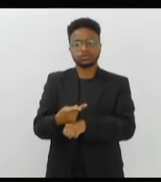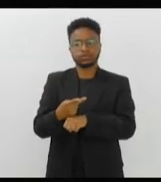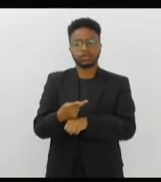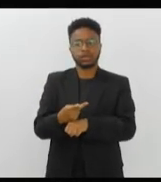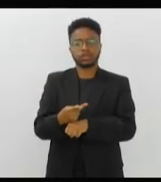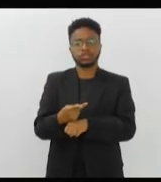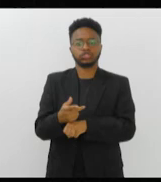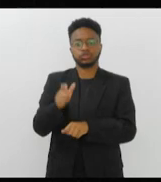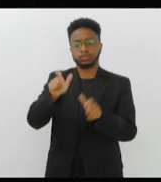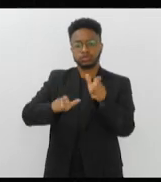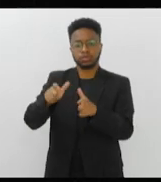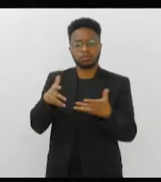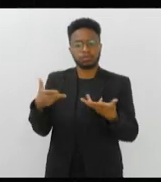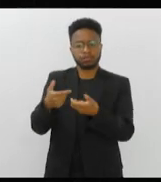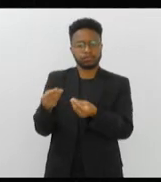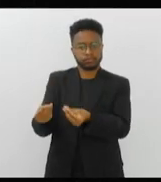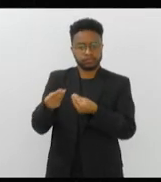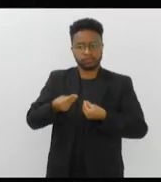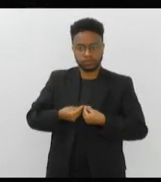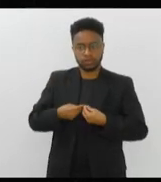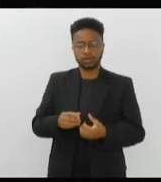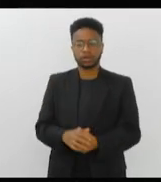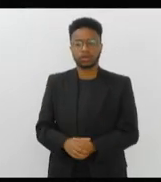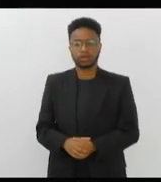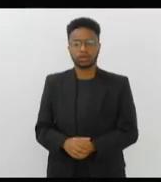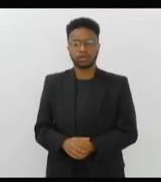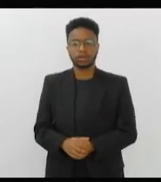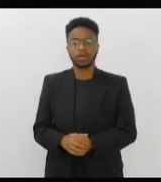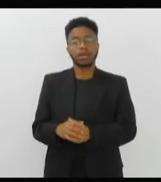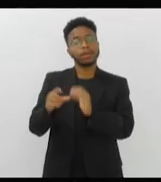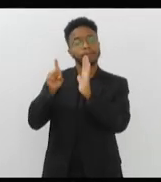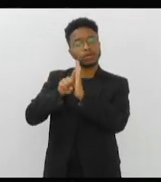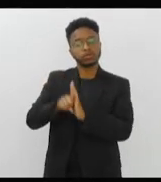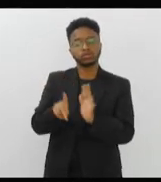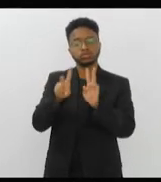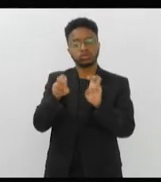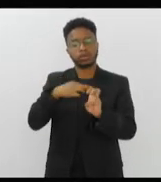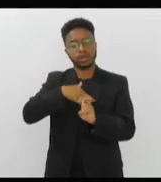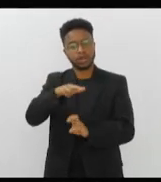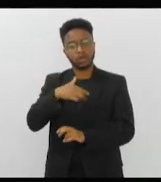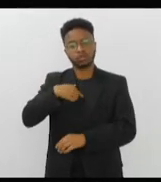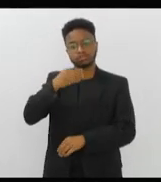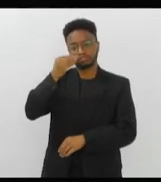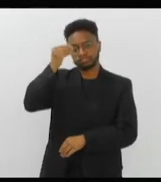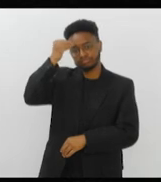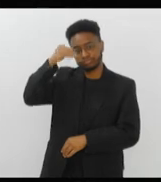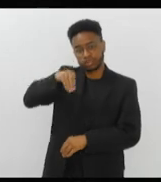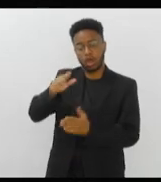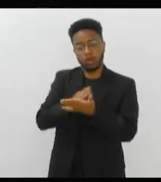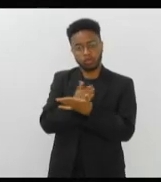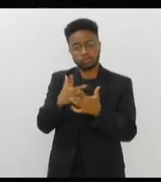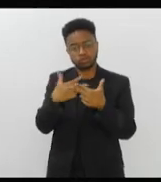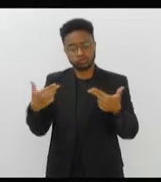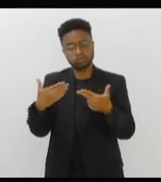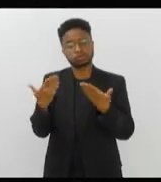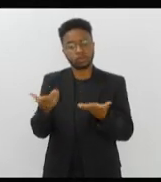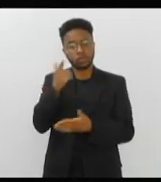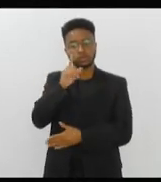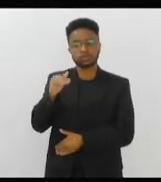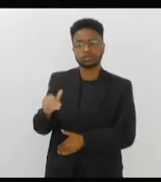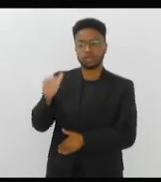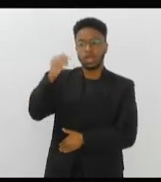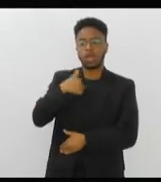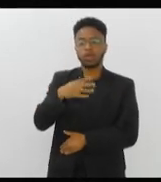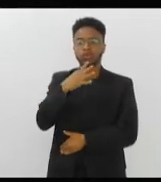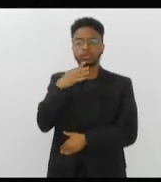eu? Questionado, mudei de religião. Questionando, deixei algumas coisas para trás. Questionando, cresci. Conheci a deputada Tia Ju em